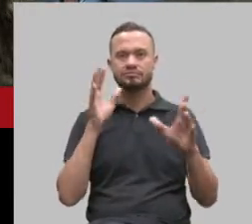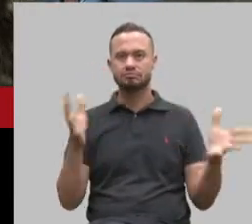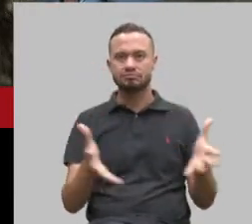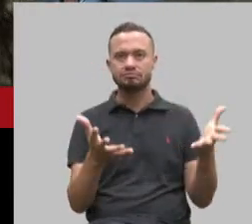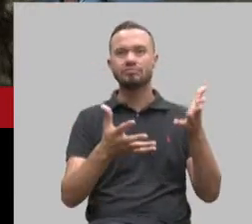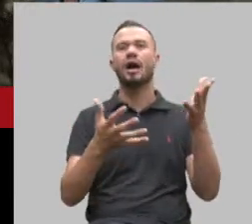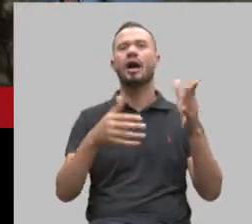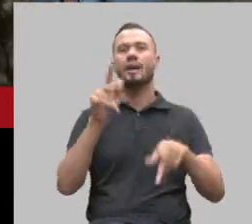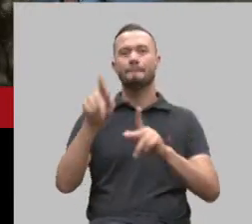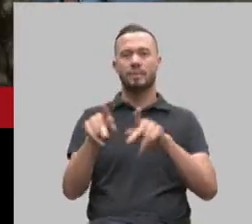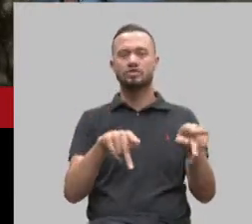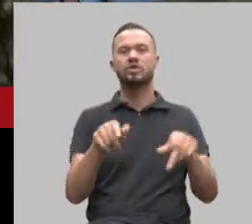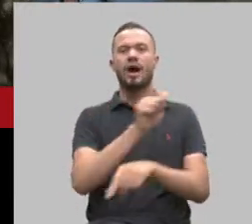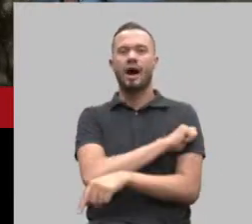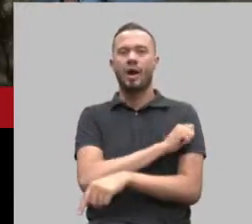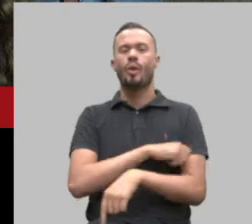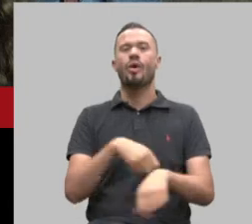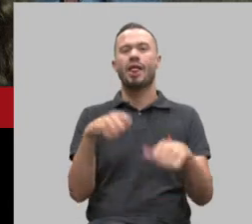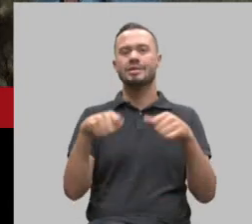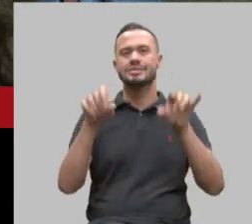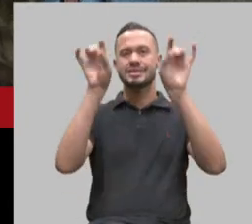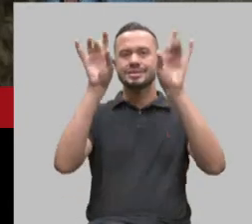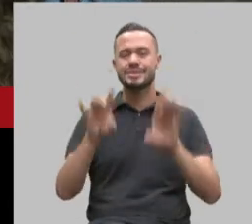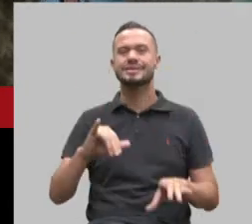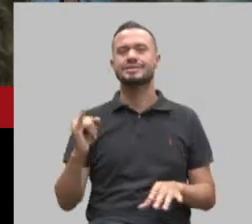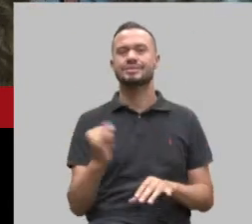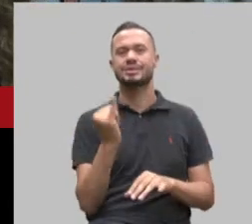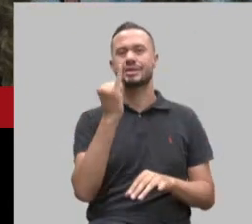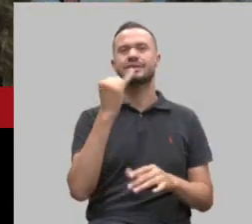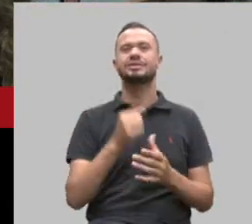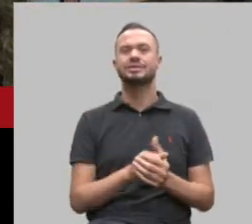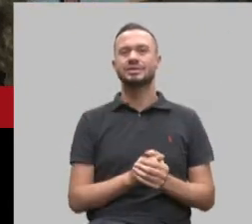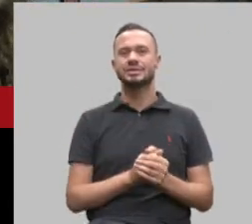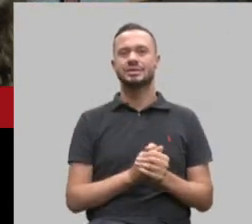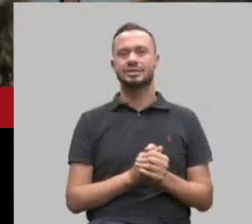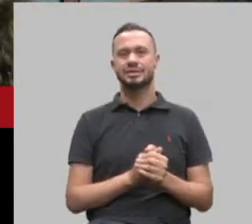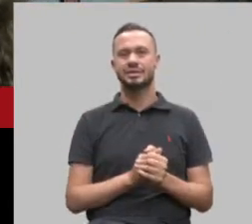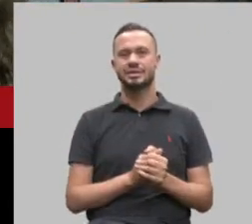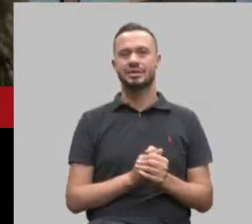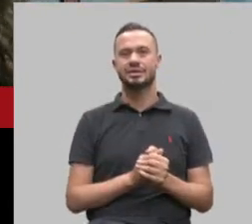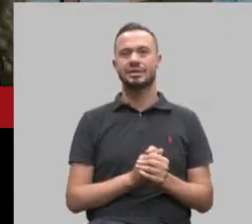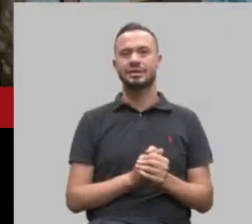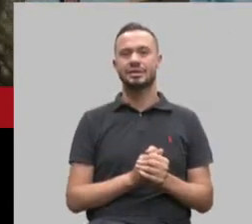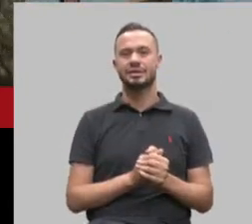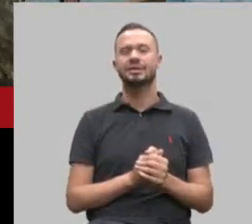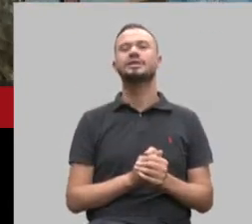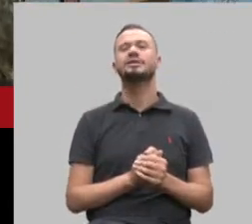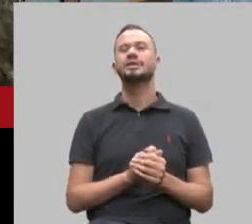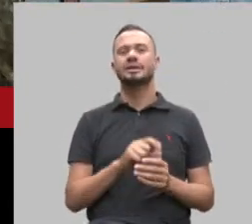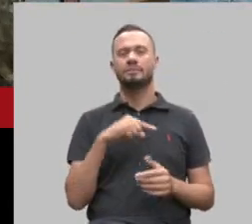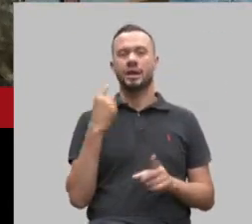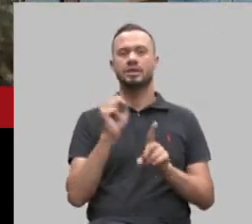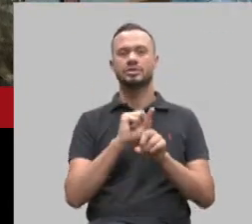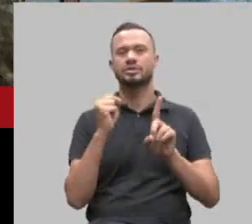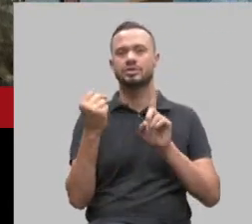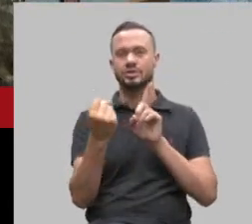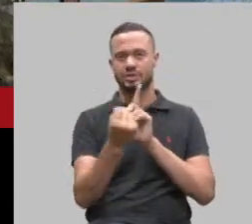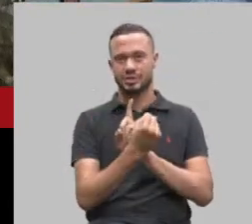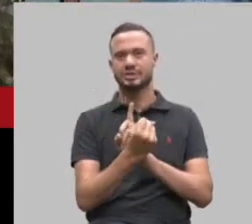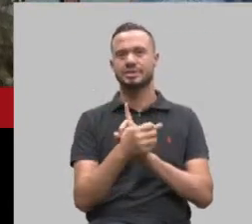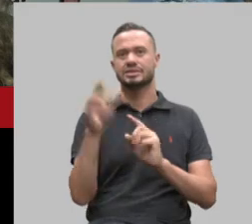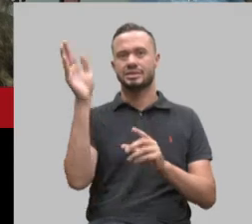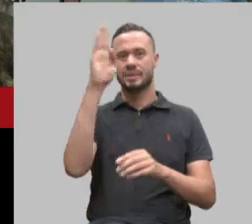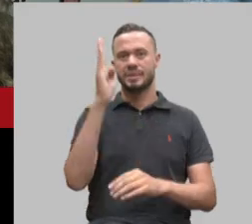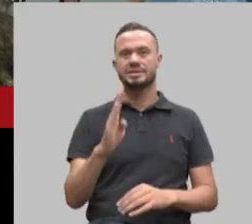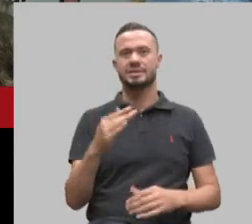necessidades especiais é importante para conclua para a sociedade eh brasileira